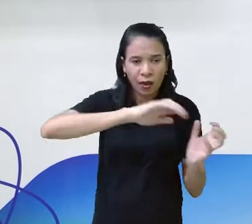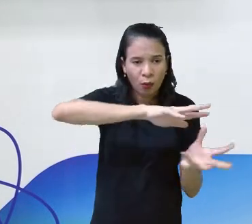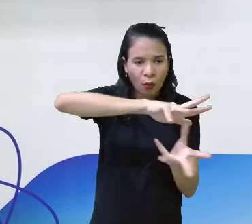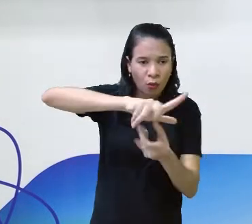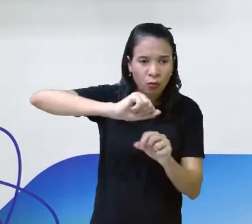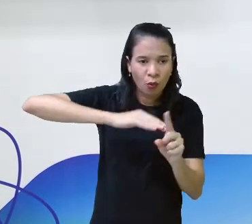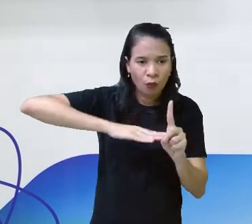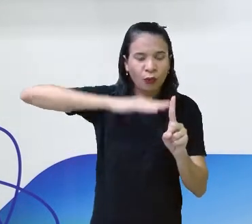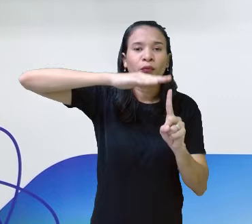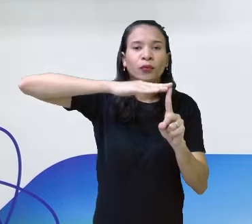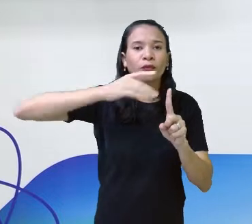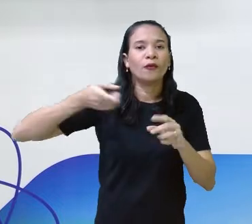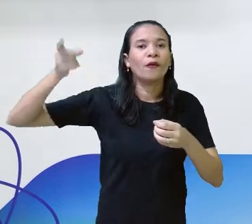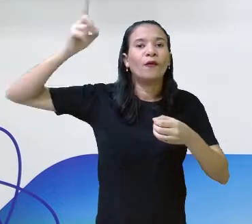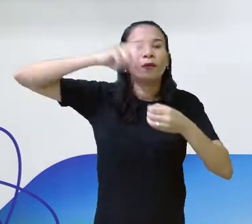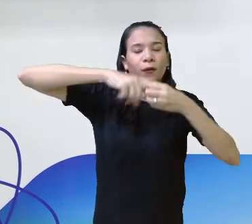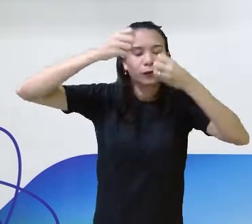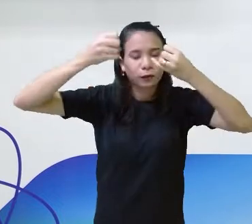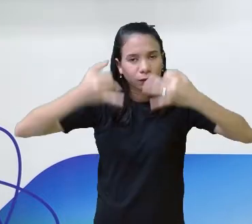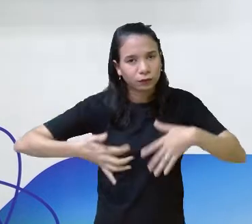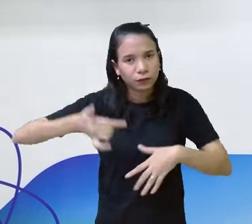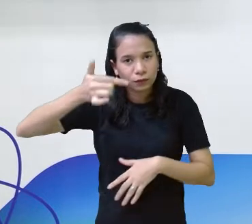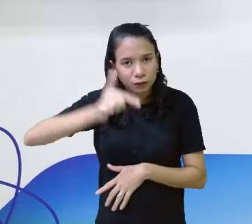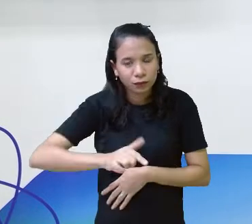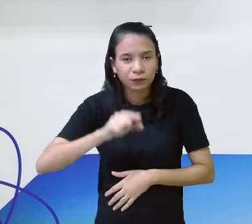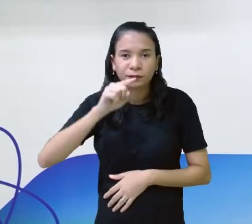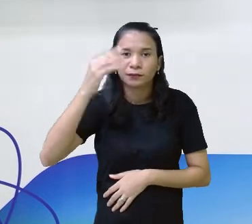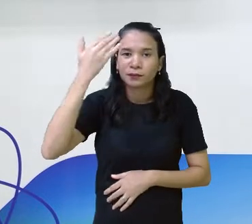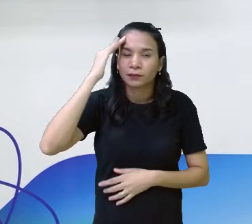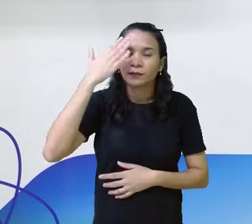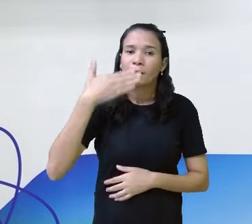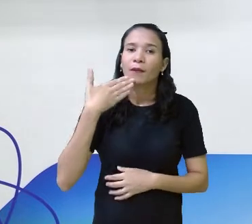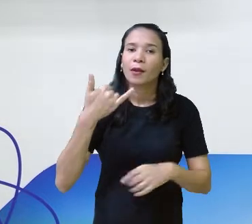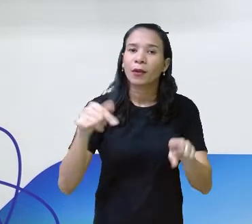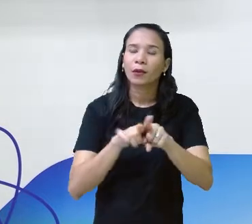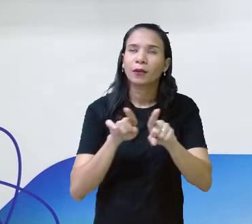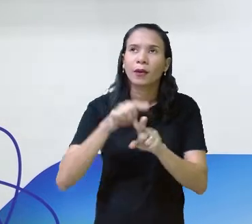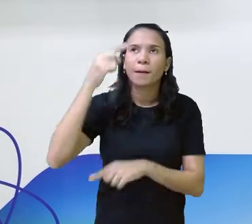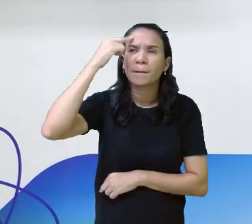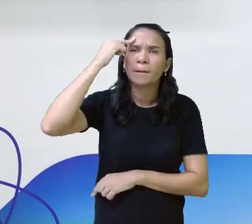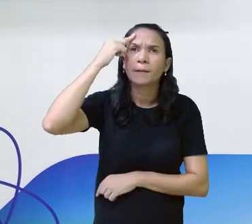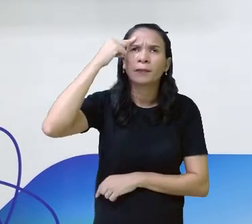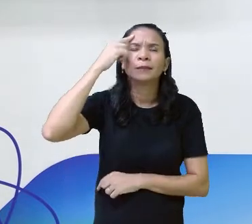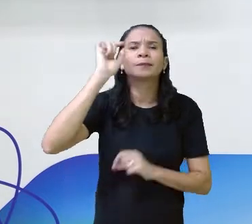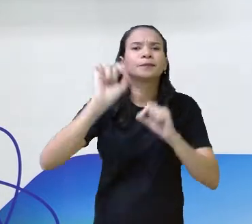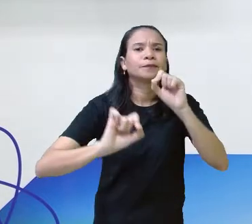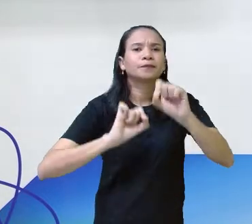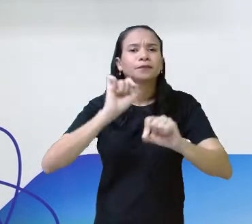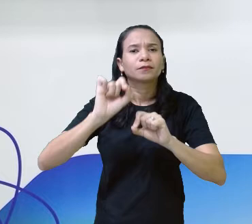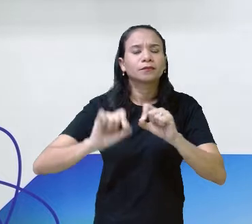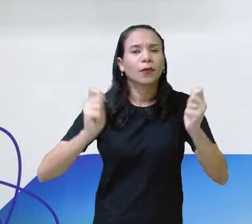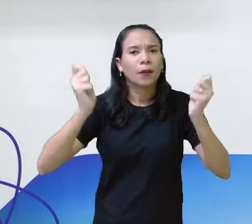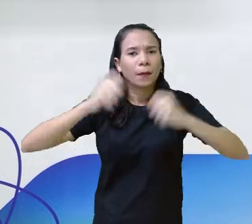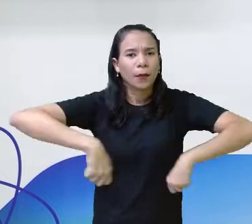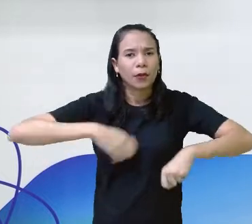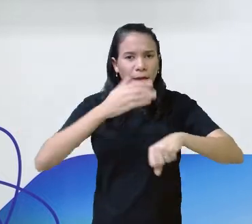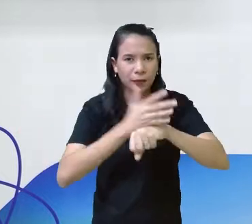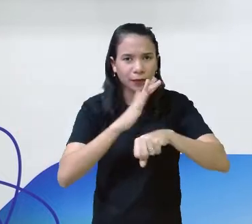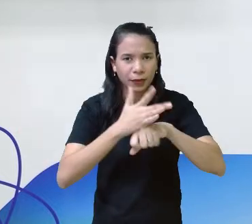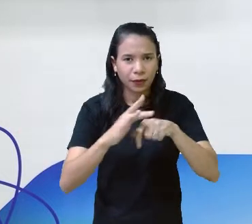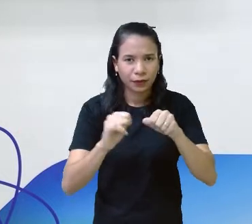global. Não se preocupe, eu ainda vou reforçar isso aí. Você vai entender melhor e vai parar para pensar um pouquinho o que você pode